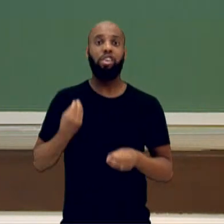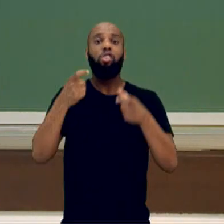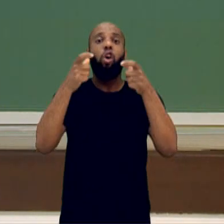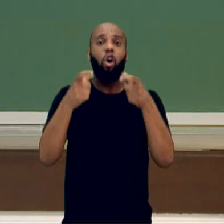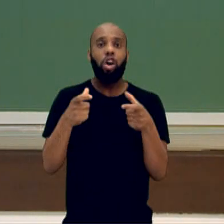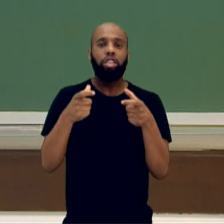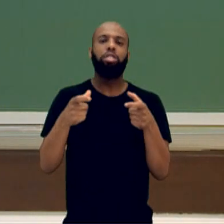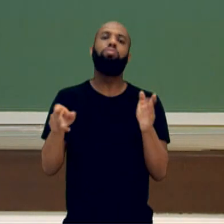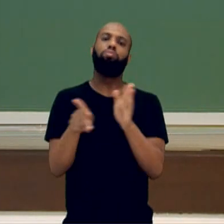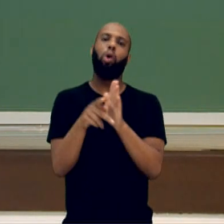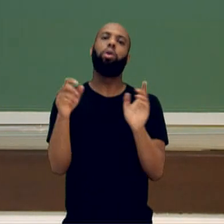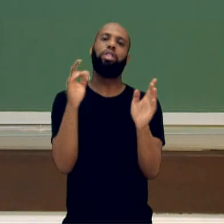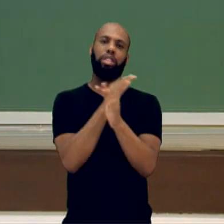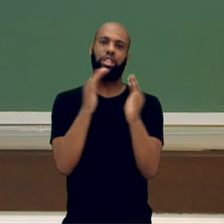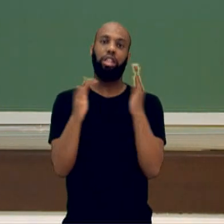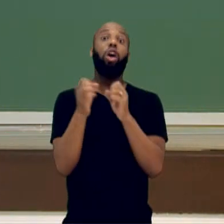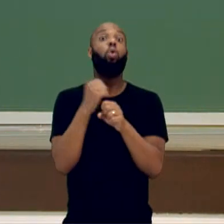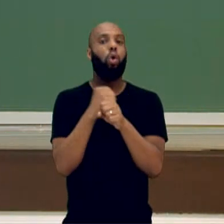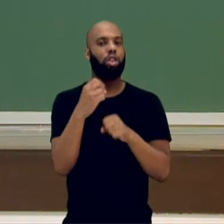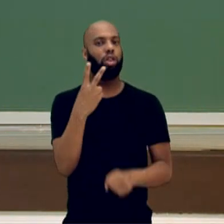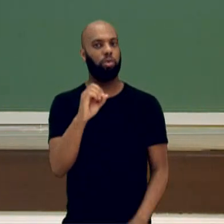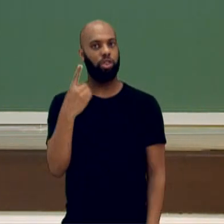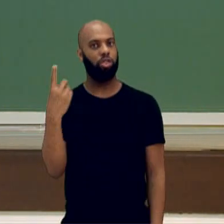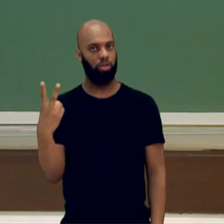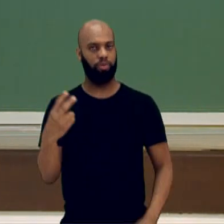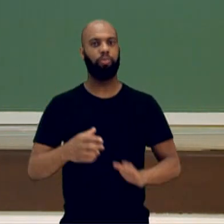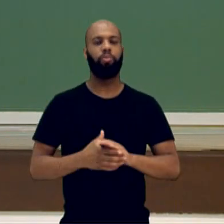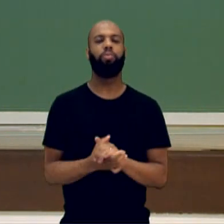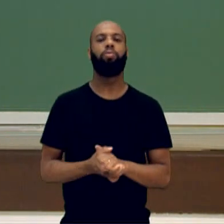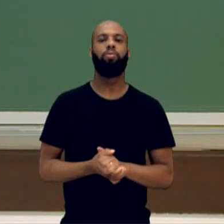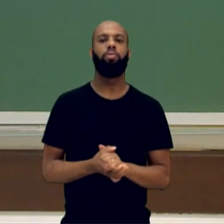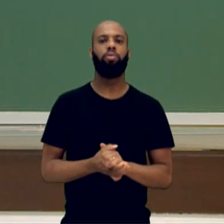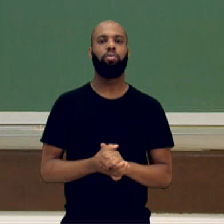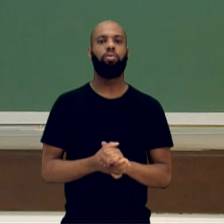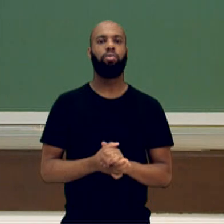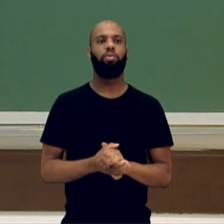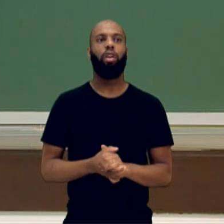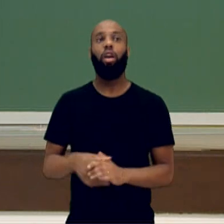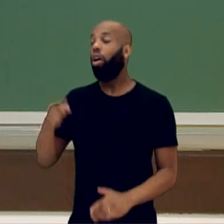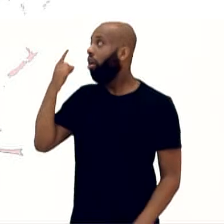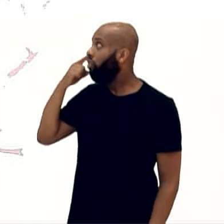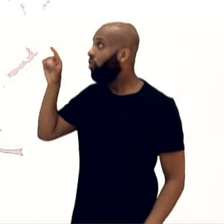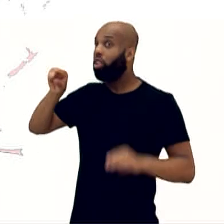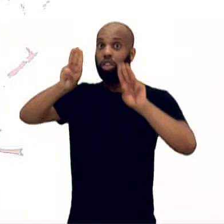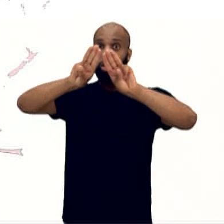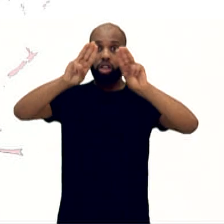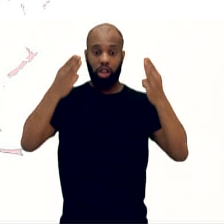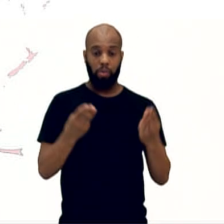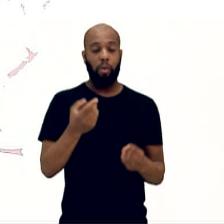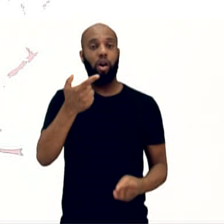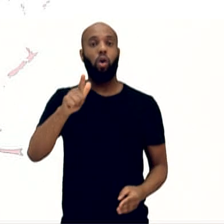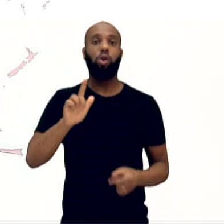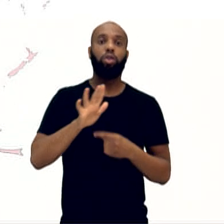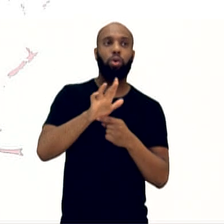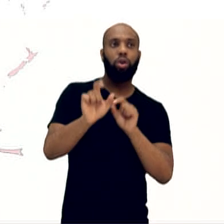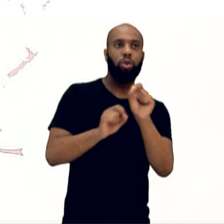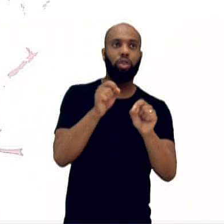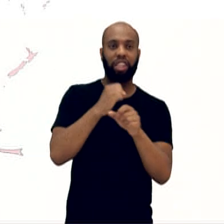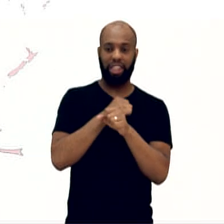em cidades, isso lá em 2012. E aí aqui nós vamos ter a distribuição da população